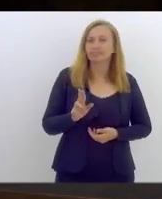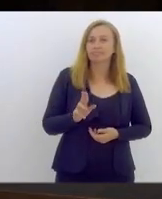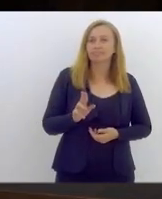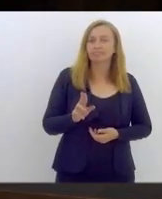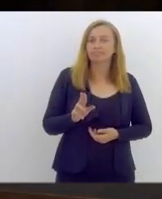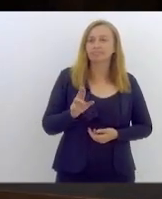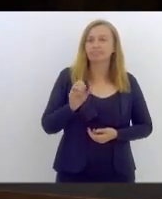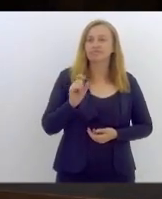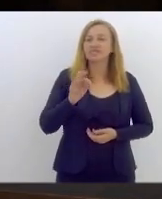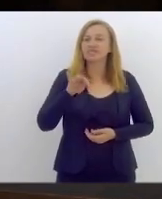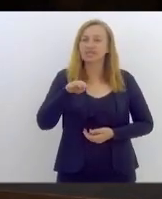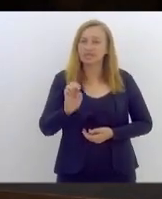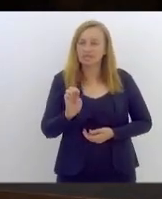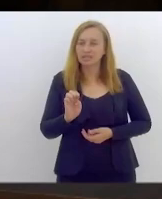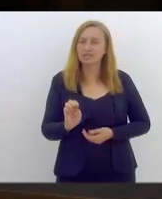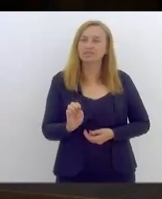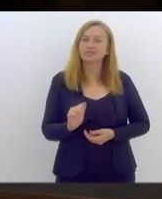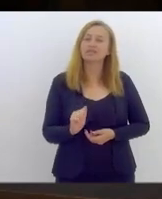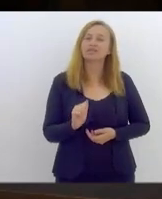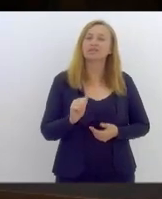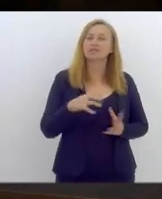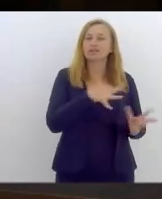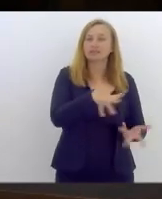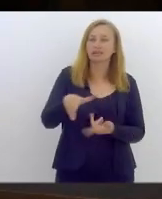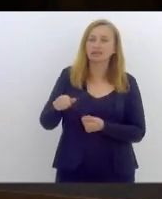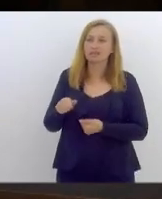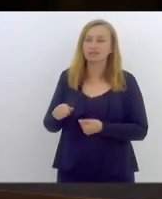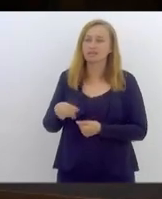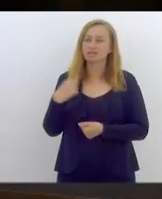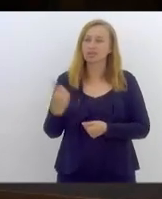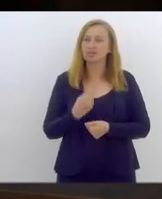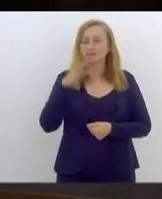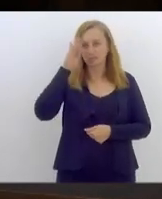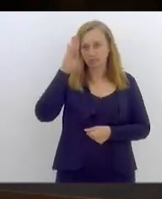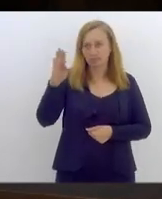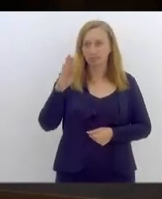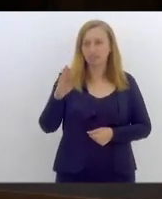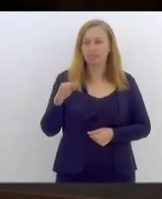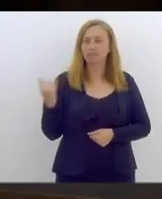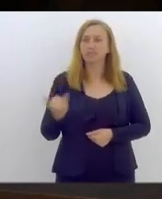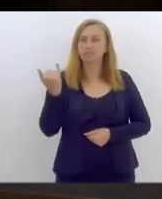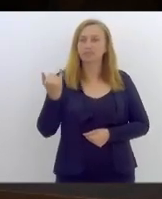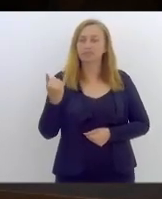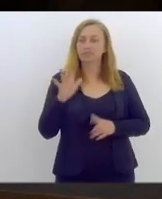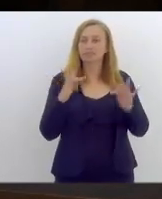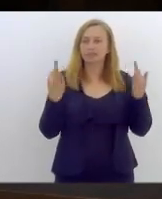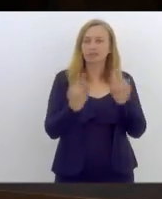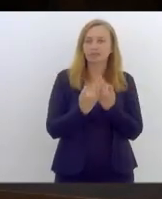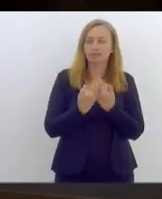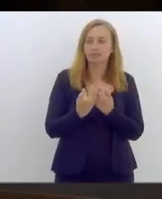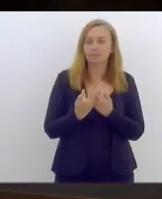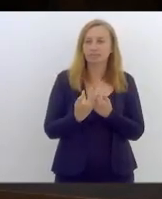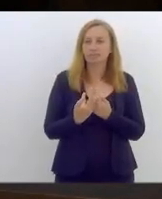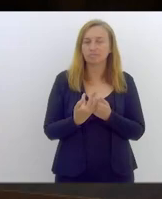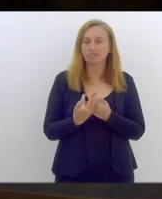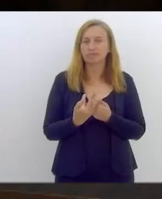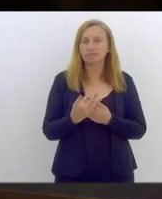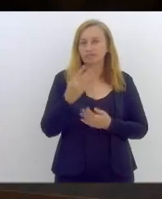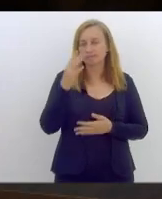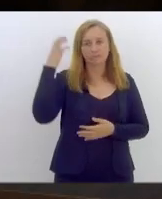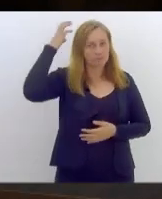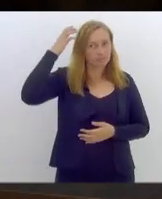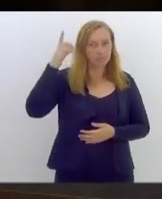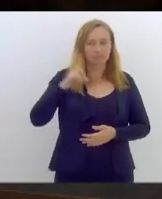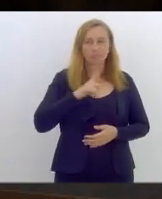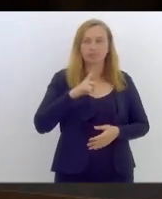a confiança e a parceria. Para nós é fundamental a confiança que a família de Marielle deposita na Anistia Internacional na luta